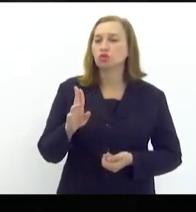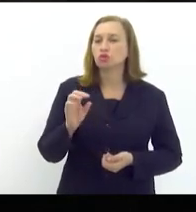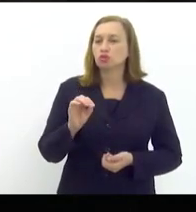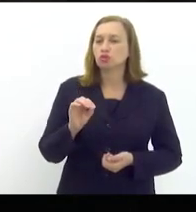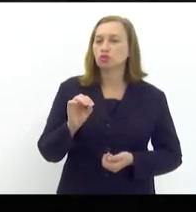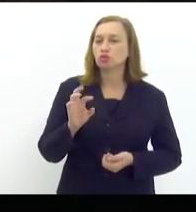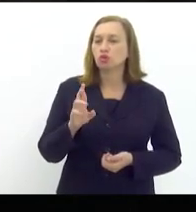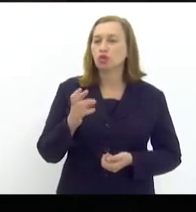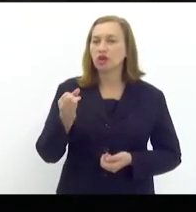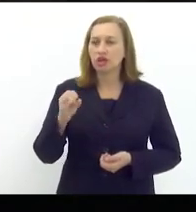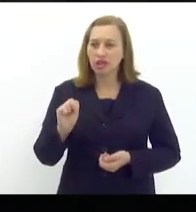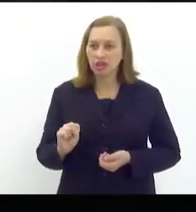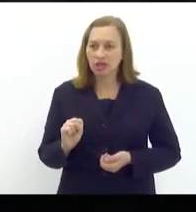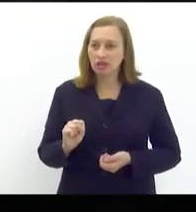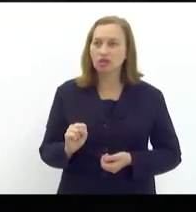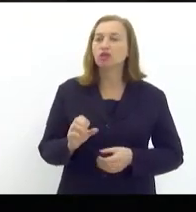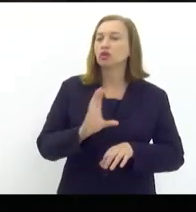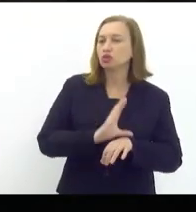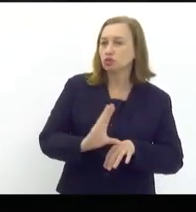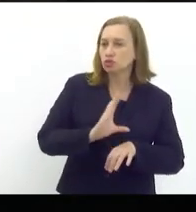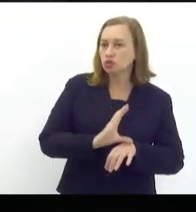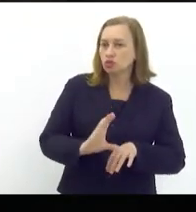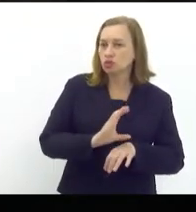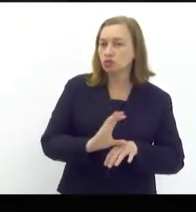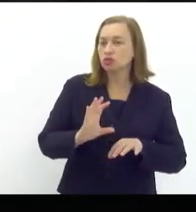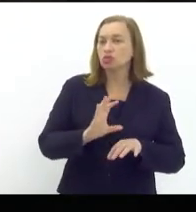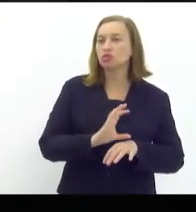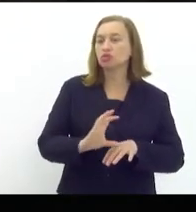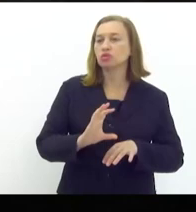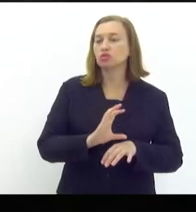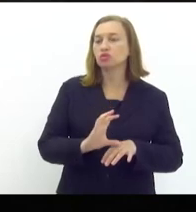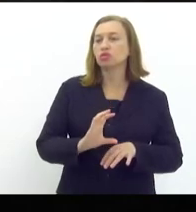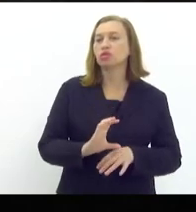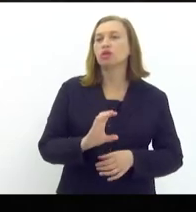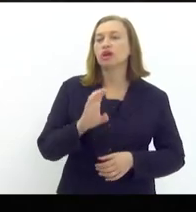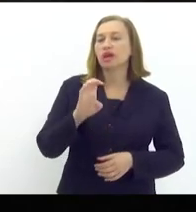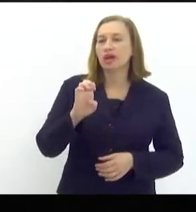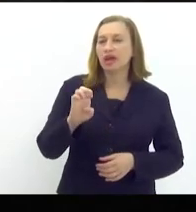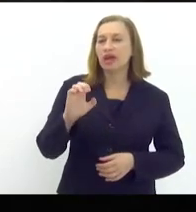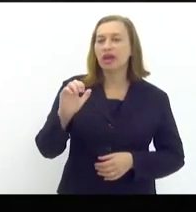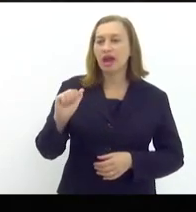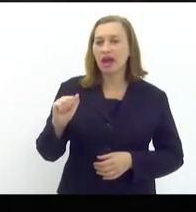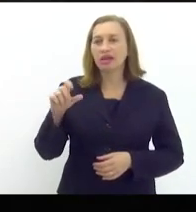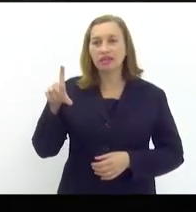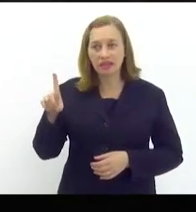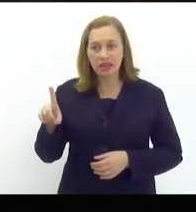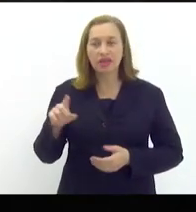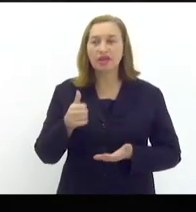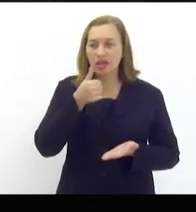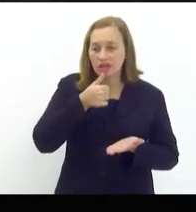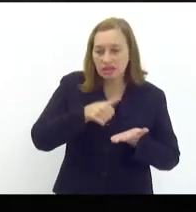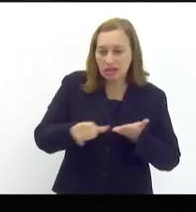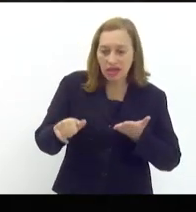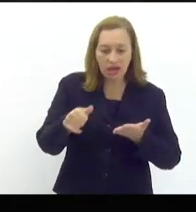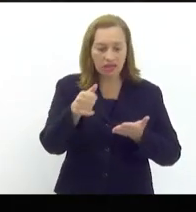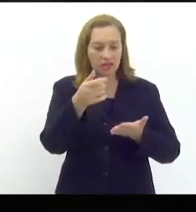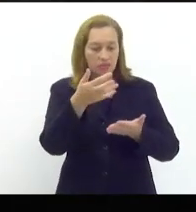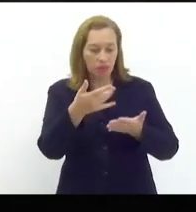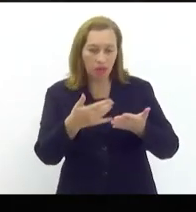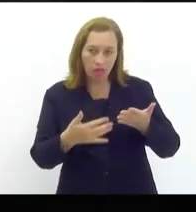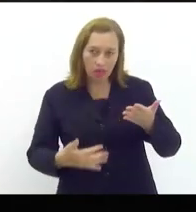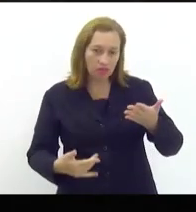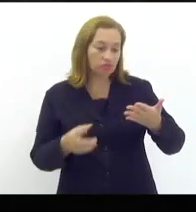dos cursos de AD nas universidades que compõem consórcio Cederj vem por meio dessa carta aberta pública